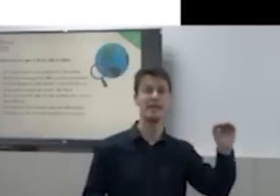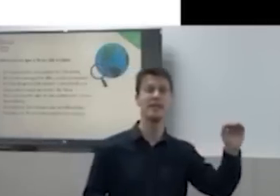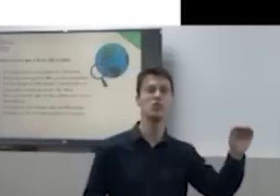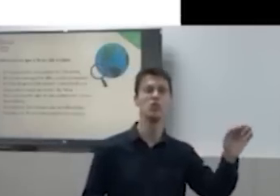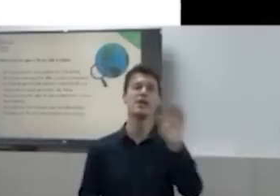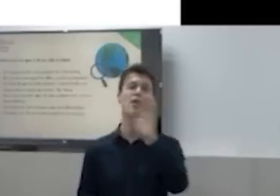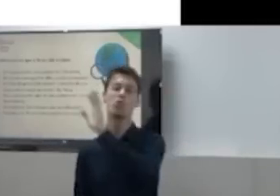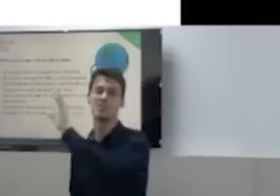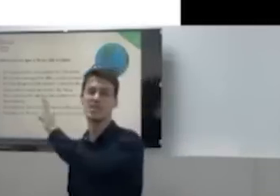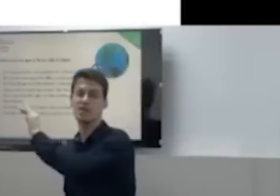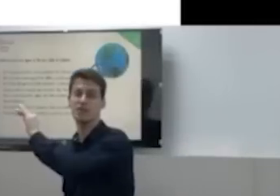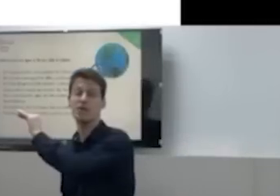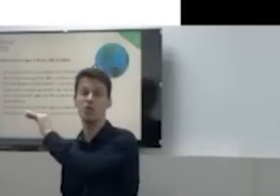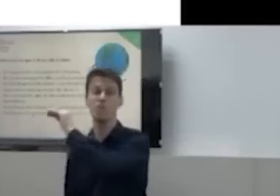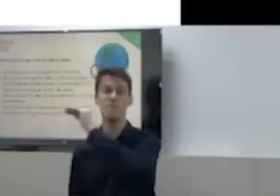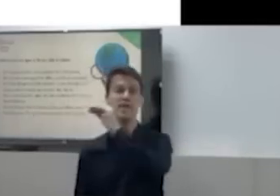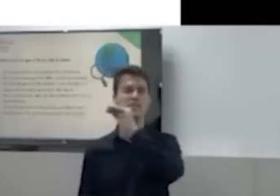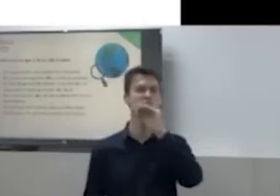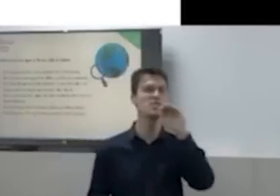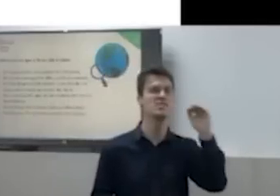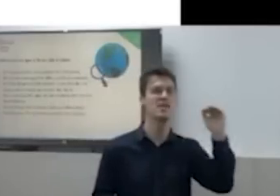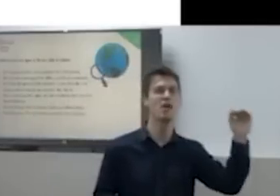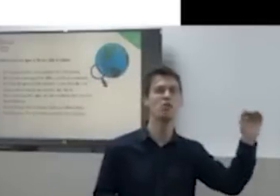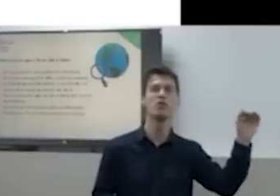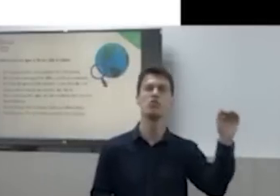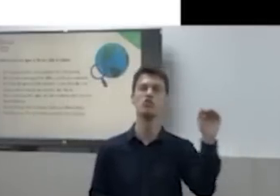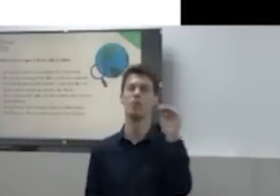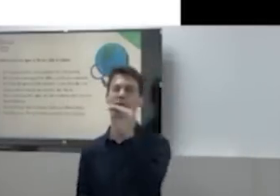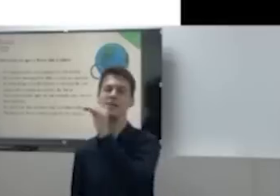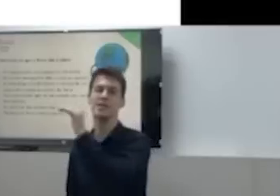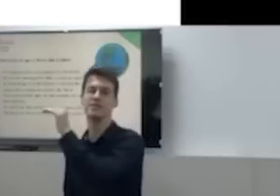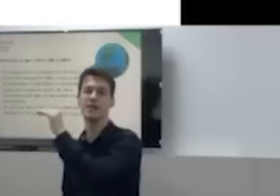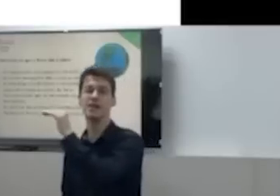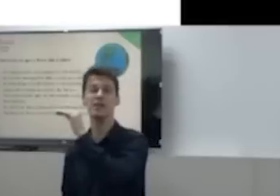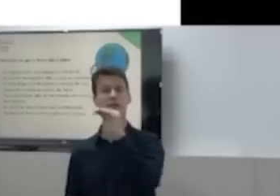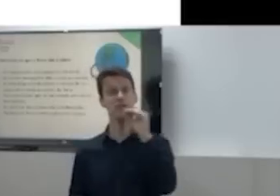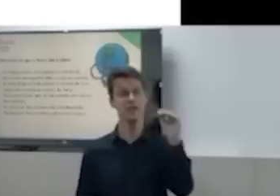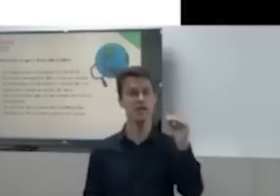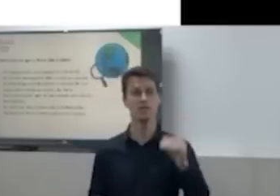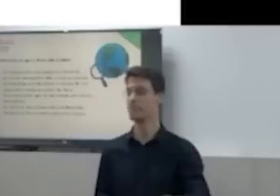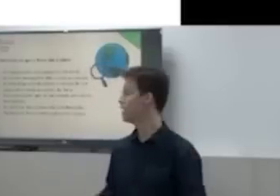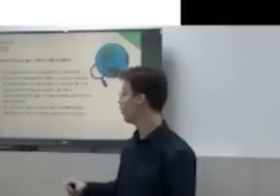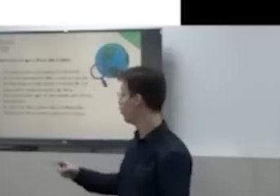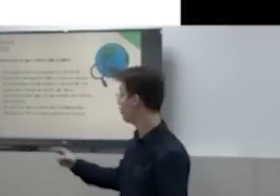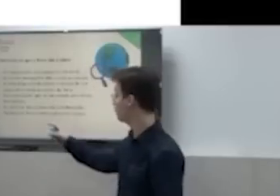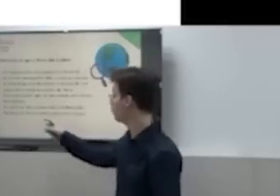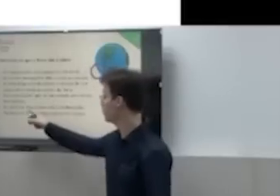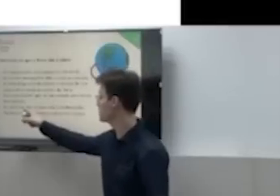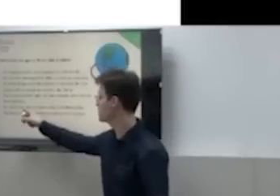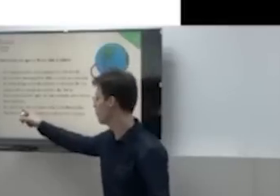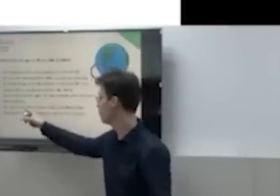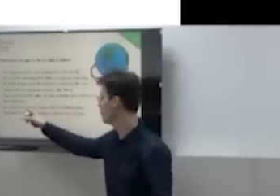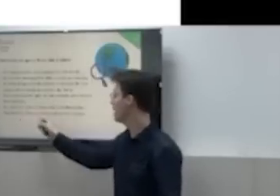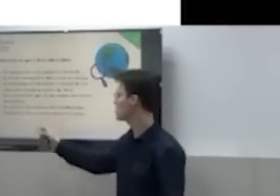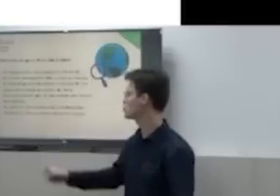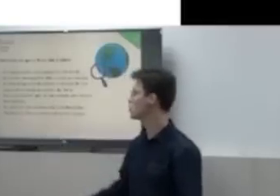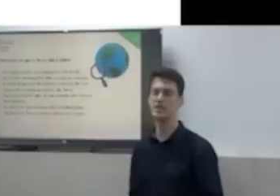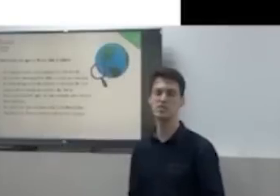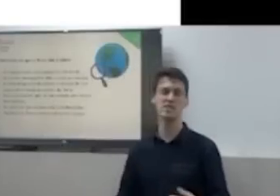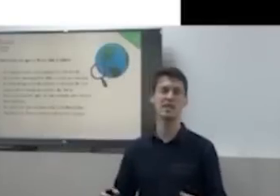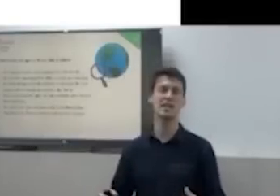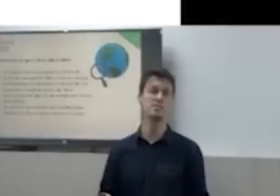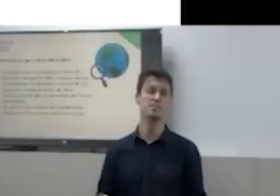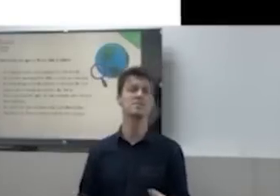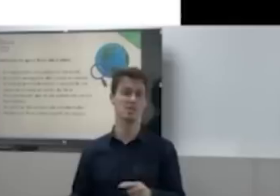Terra fosse plano, eu conseguiria ver o mesmo céu no planeta inteiro. Outra comprovação,